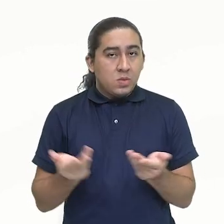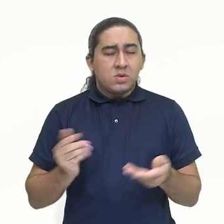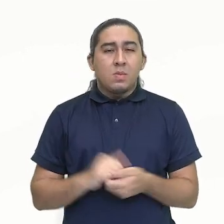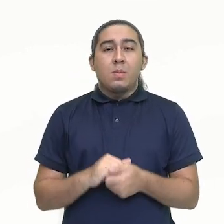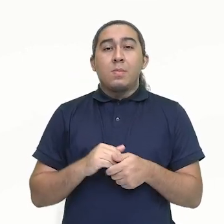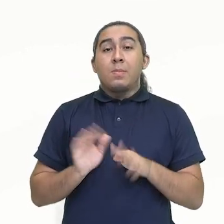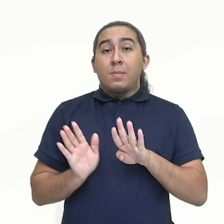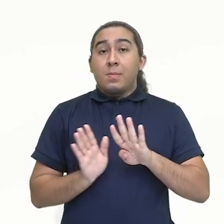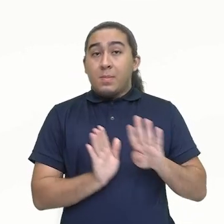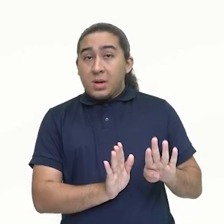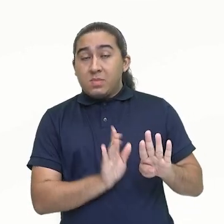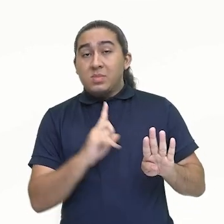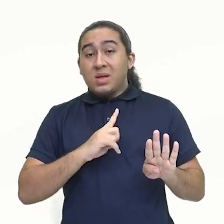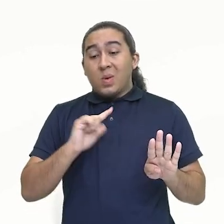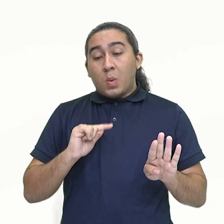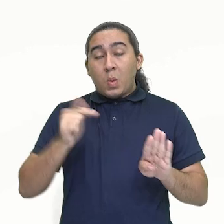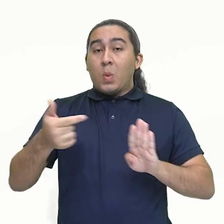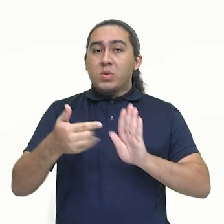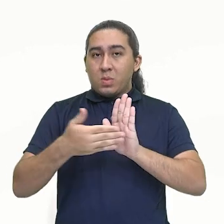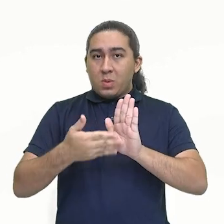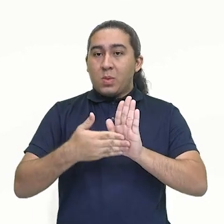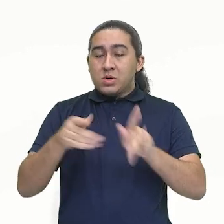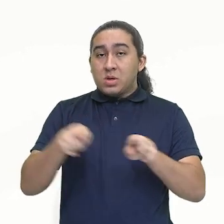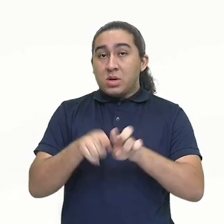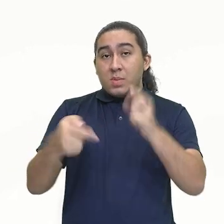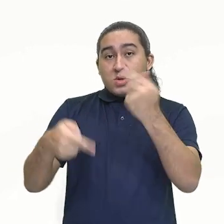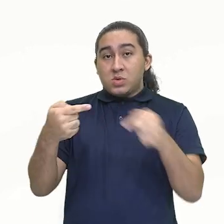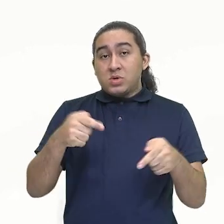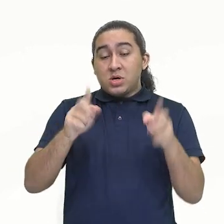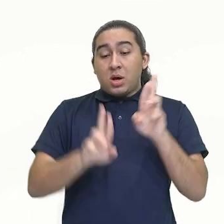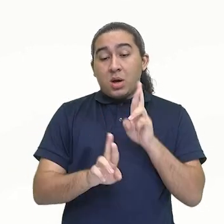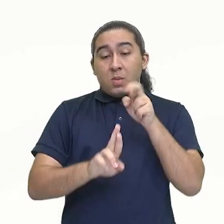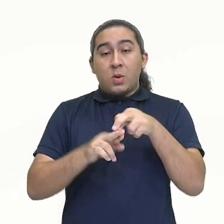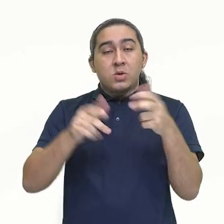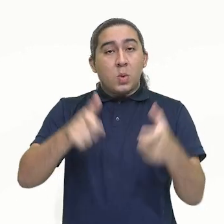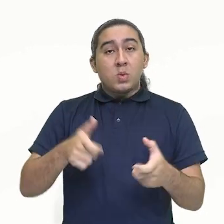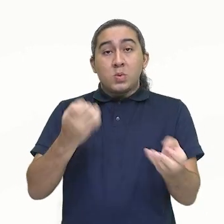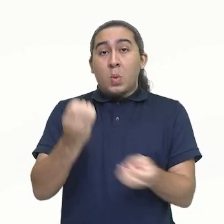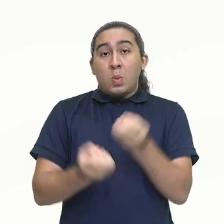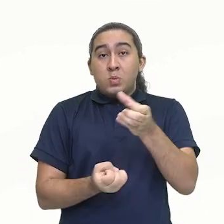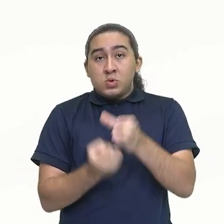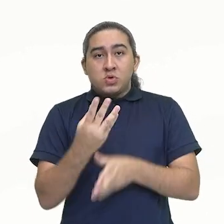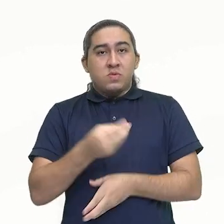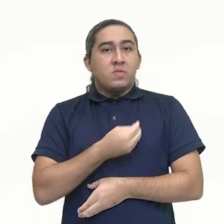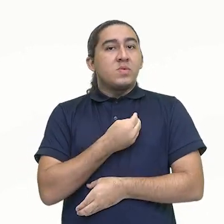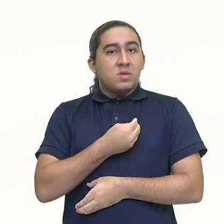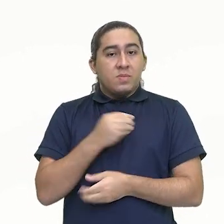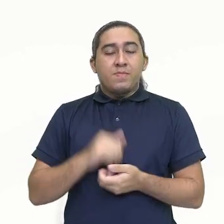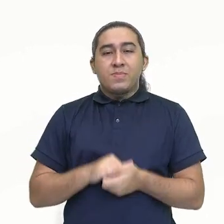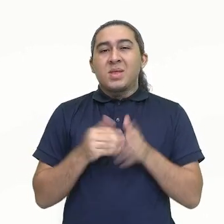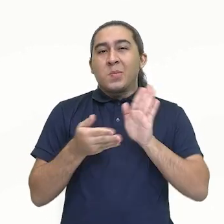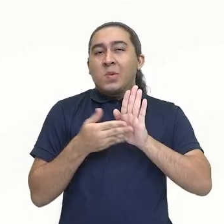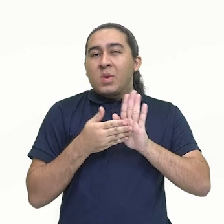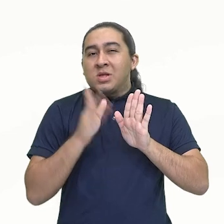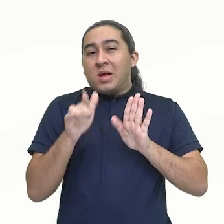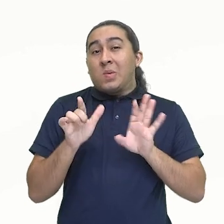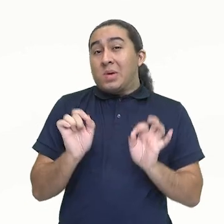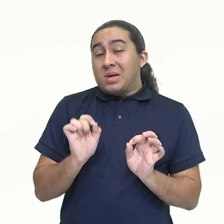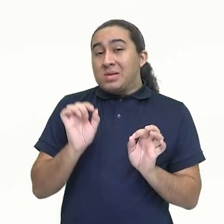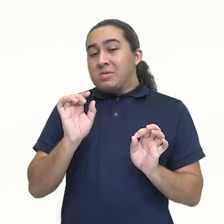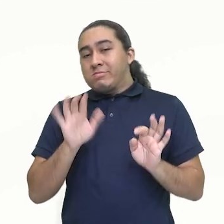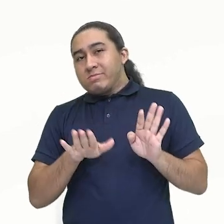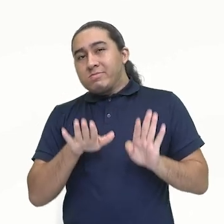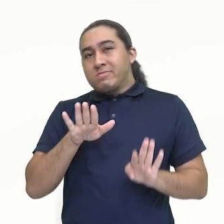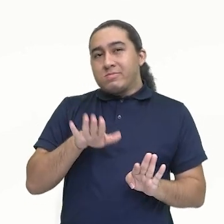uma outra proposta também para se falar sobre a origem da vida, né? E essa proposta aí ela é um pouco controversa, né? Porque ainda